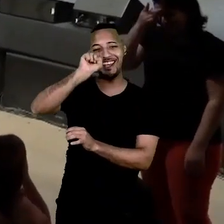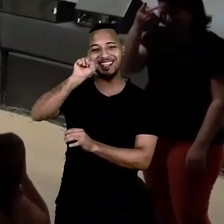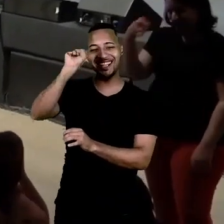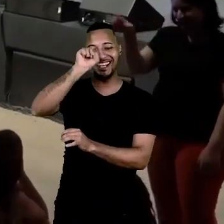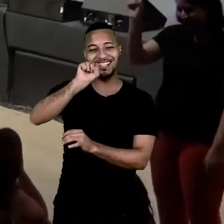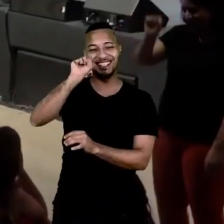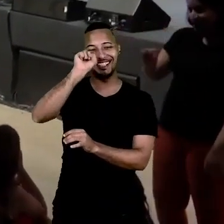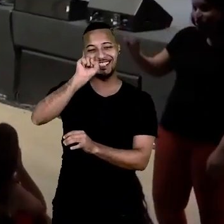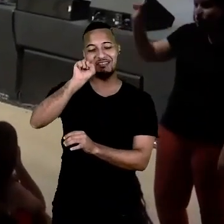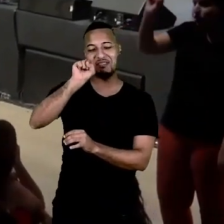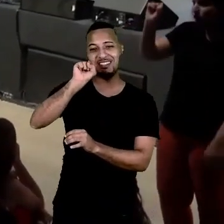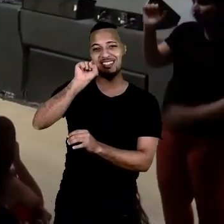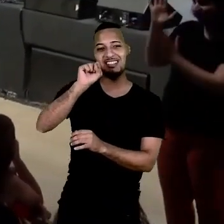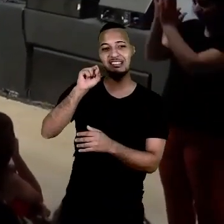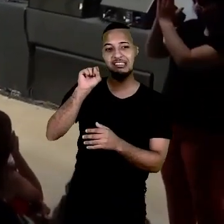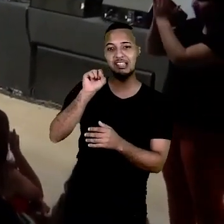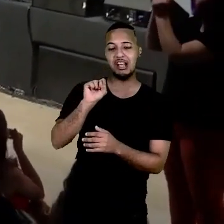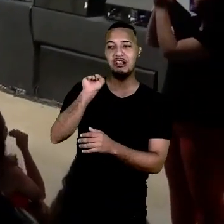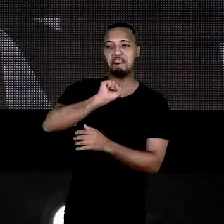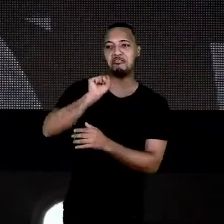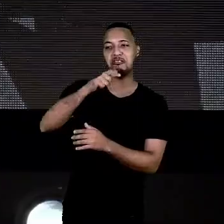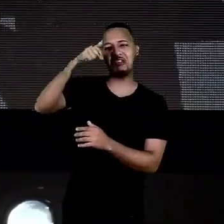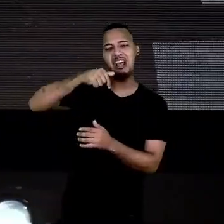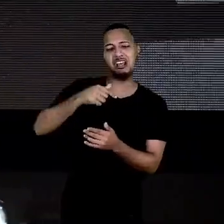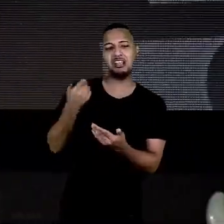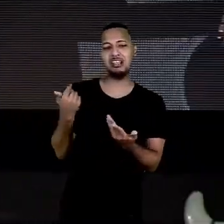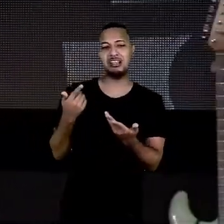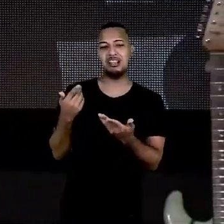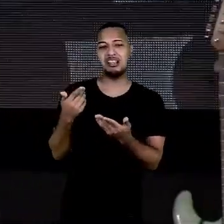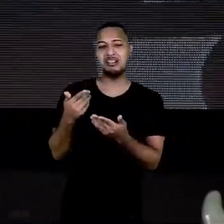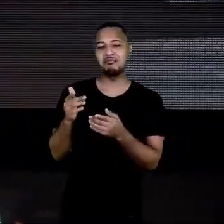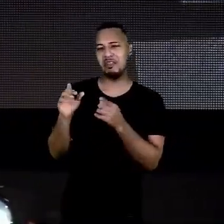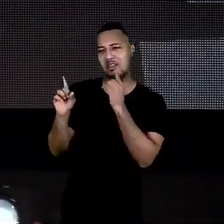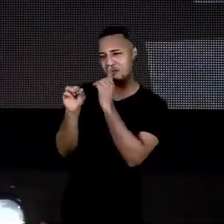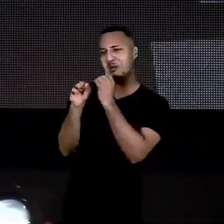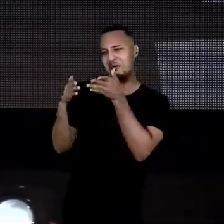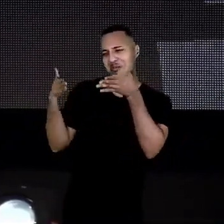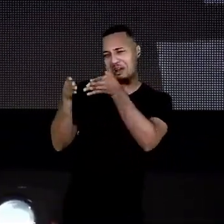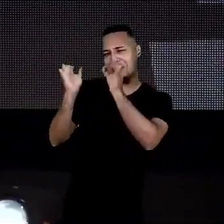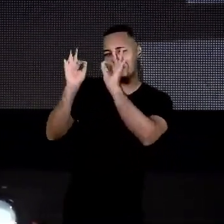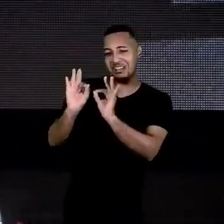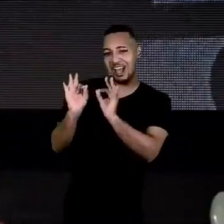lado. Aí nessa hora você vai abrir a boca e dizer assim, encontre o caminho.